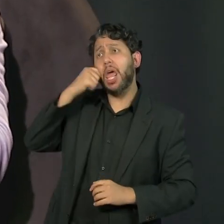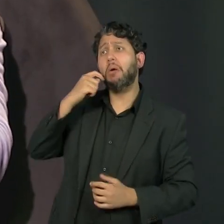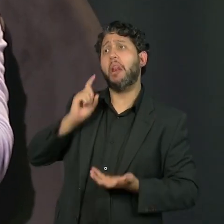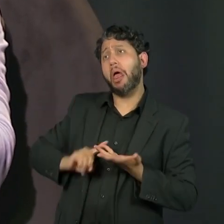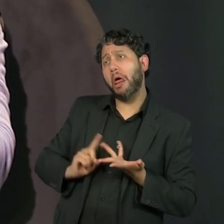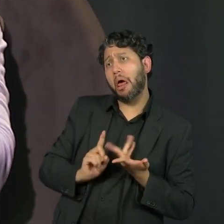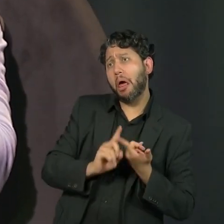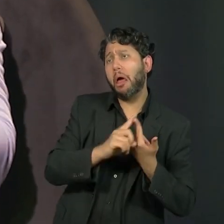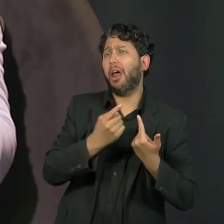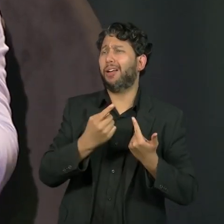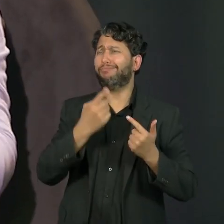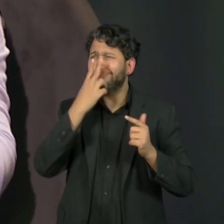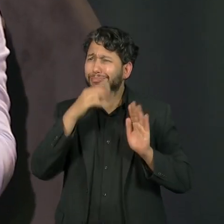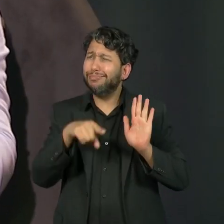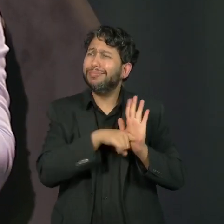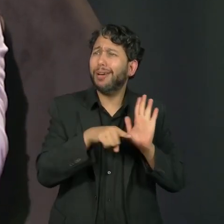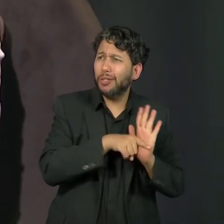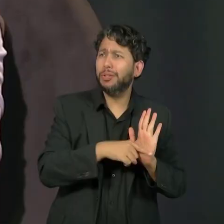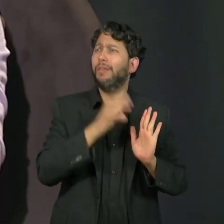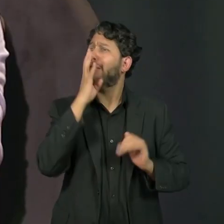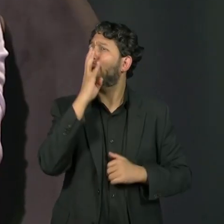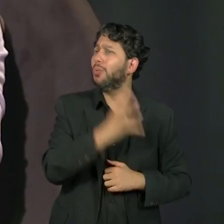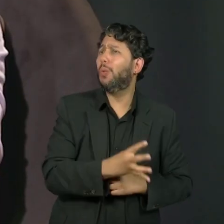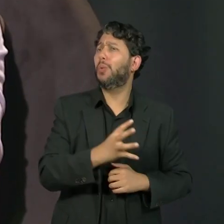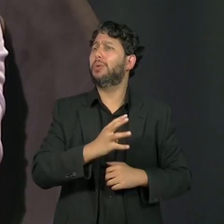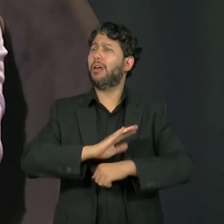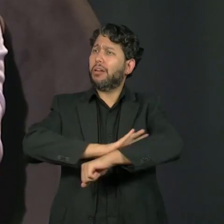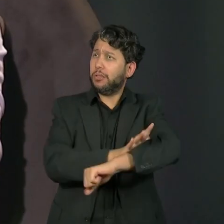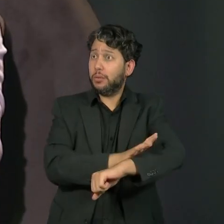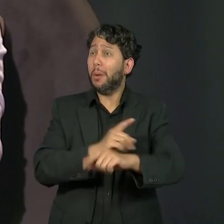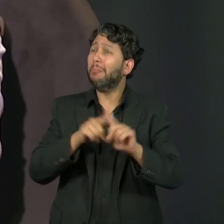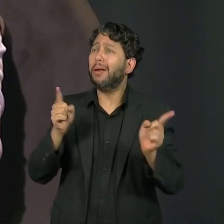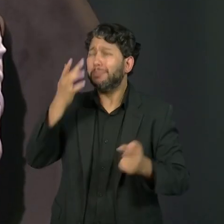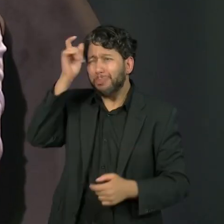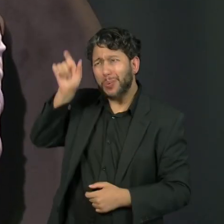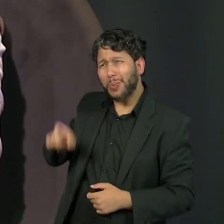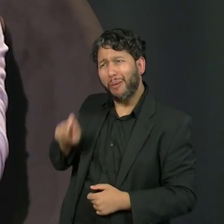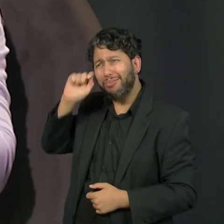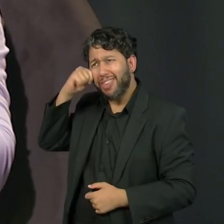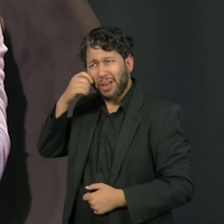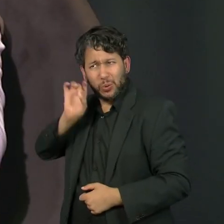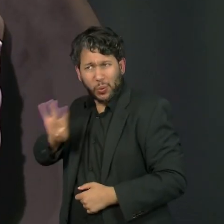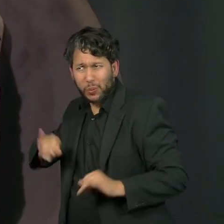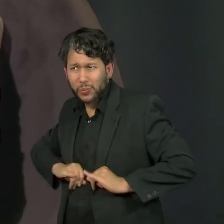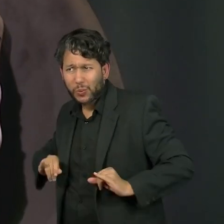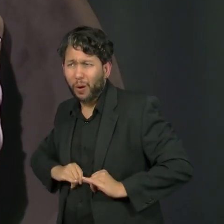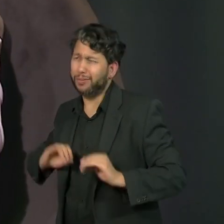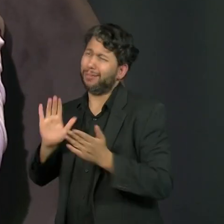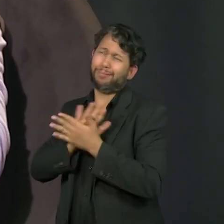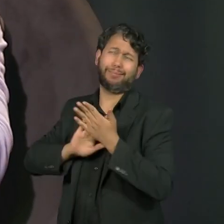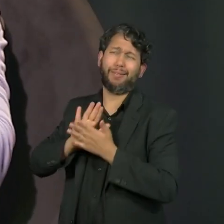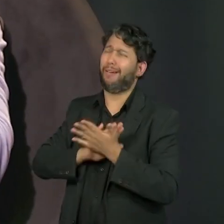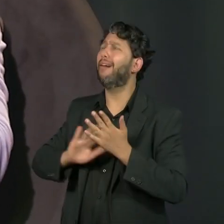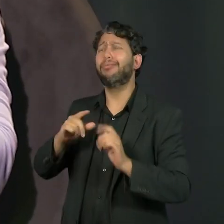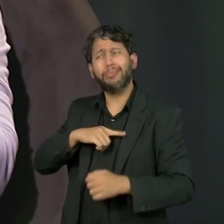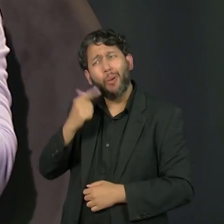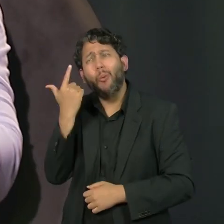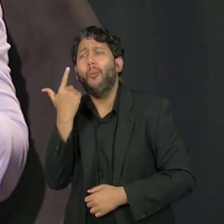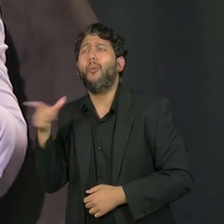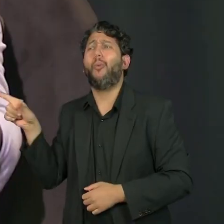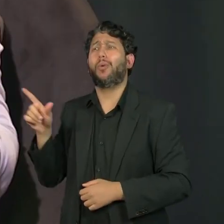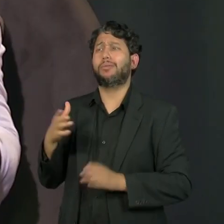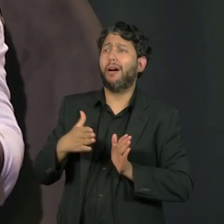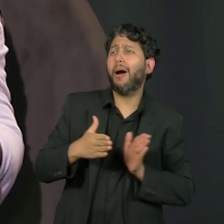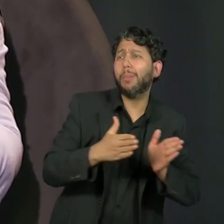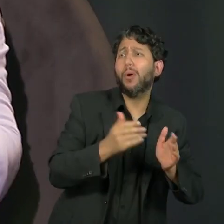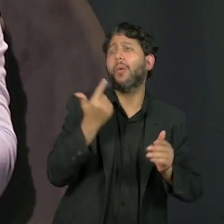histórias de denúncia de racismo, só que o negro não pode ser colocado nesse único lugar, não pode ser visto só sob esse viés. Então a gente decidiu